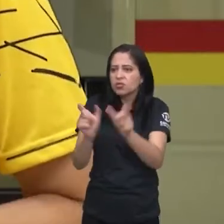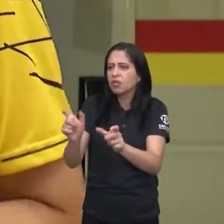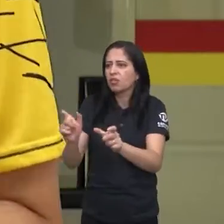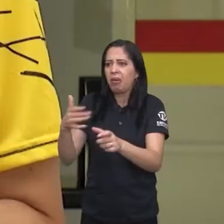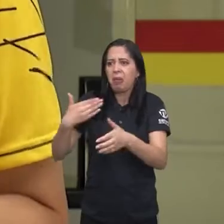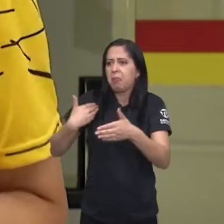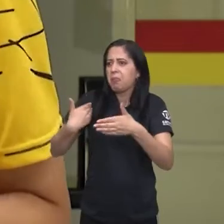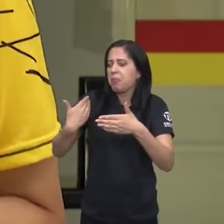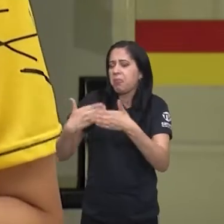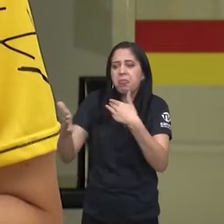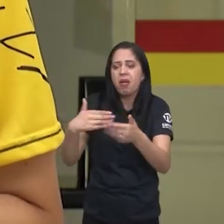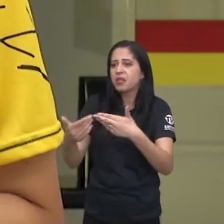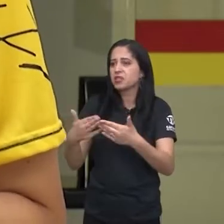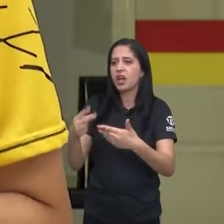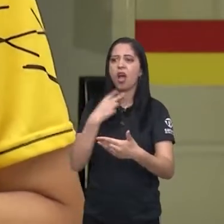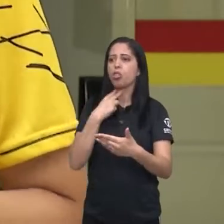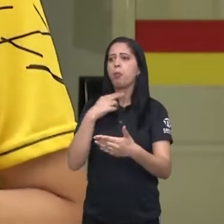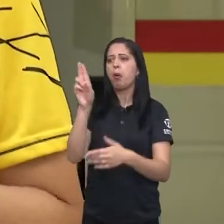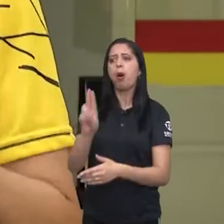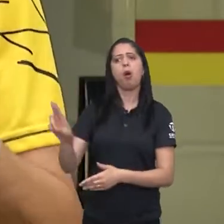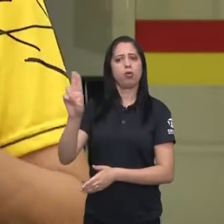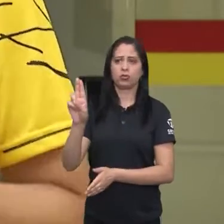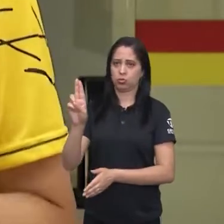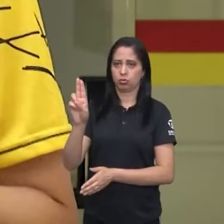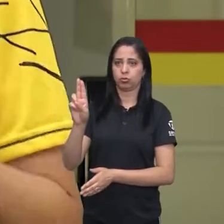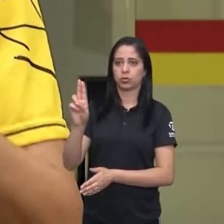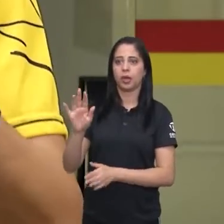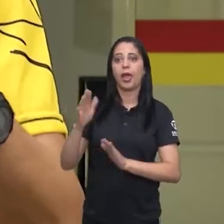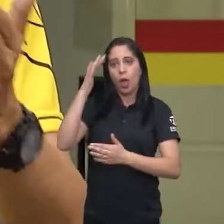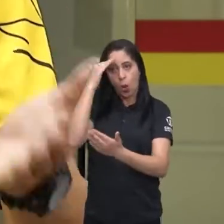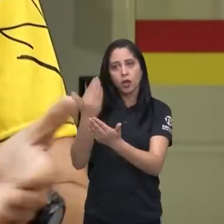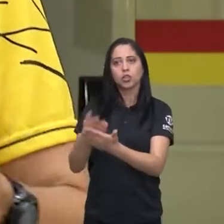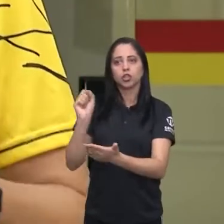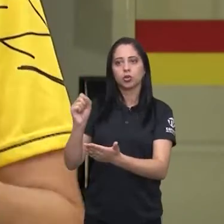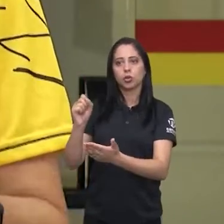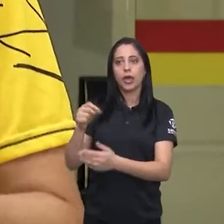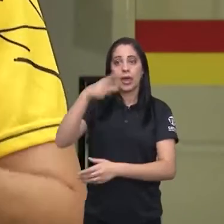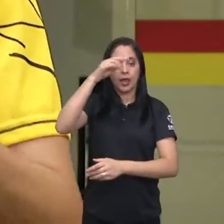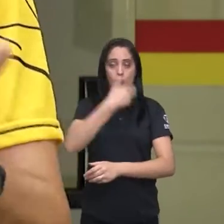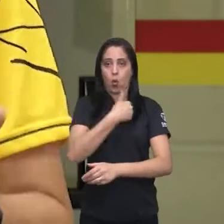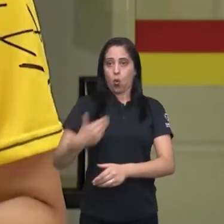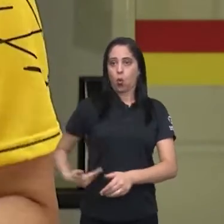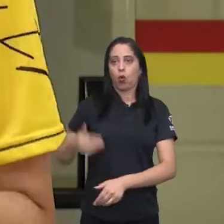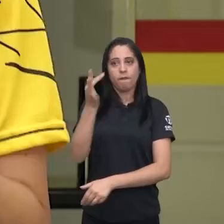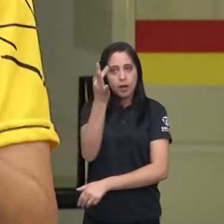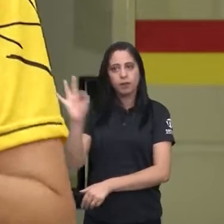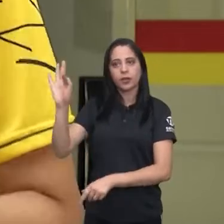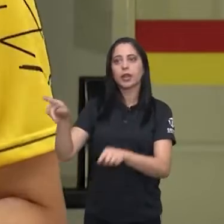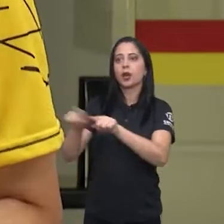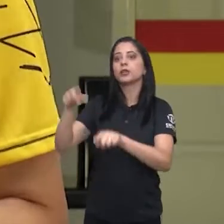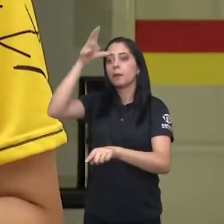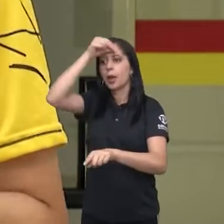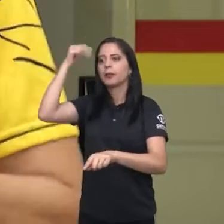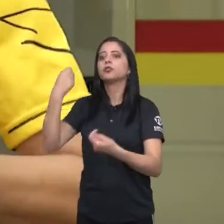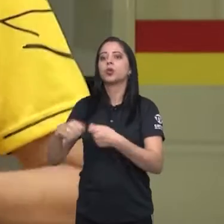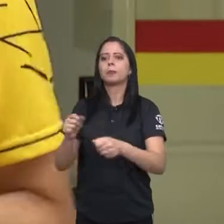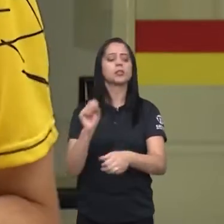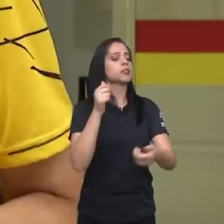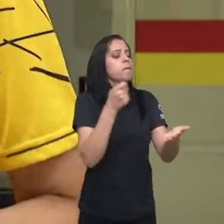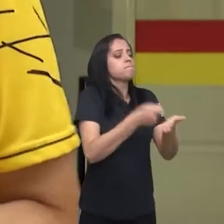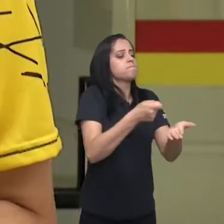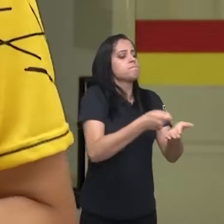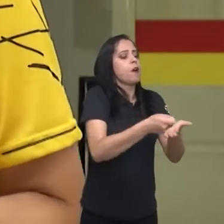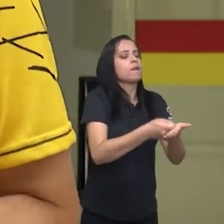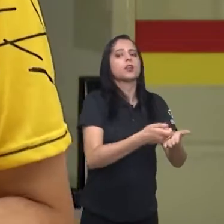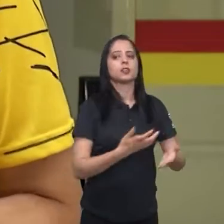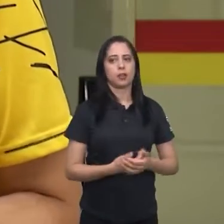idade. Eu creio também que as forças, tanto do governo federal, estadual e municipal, devem fiscalizar e ser